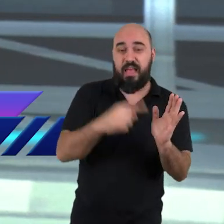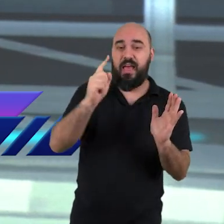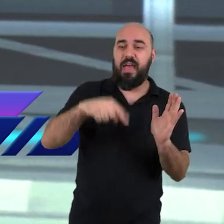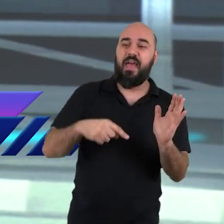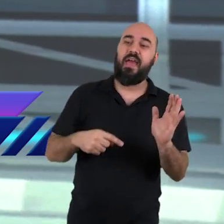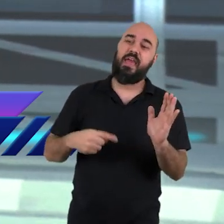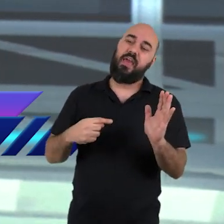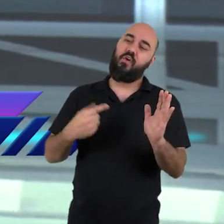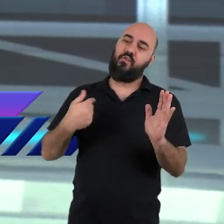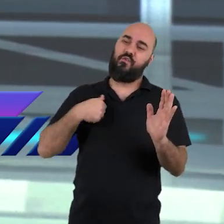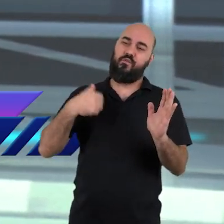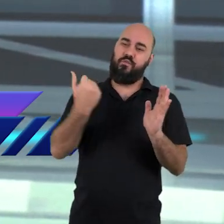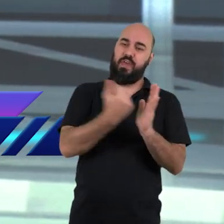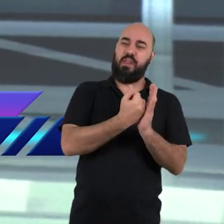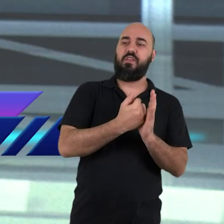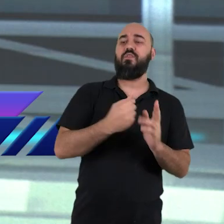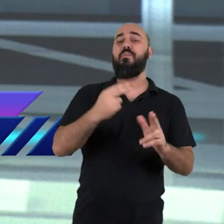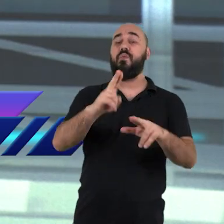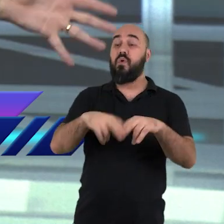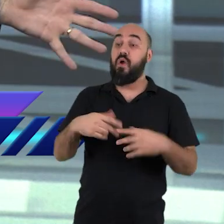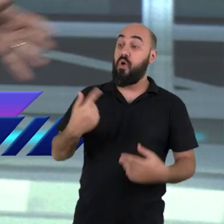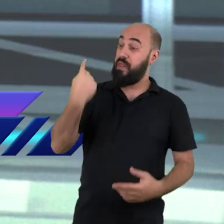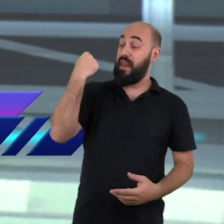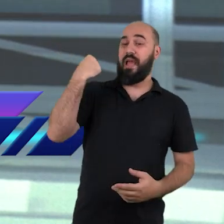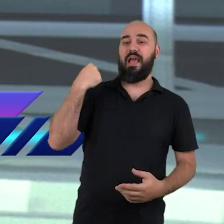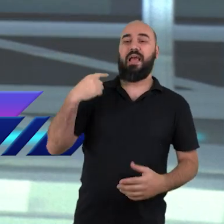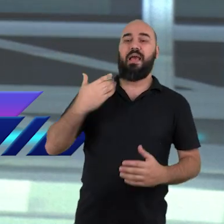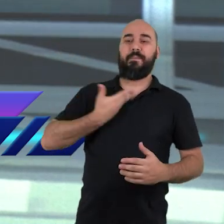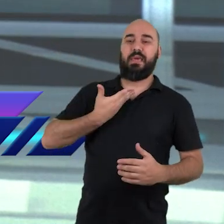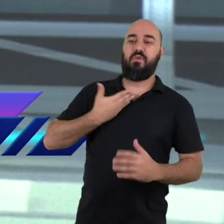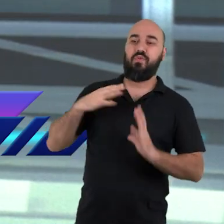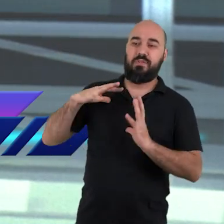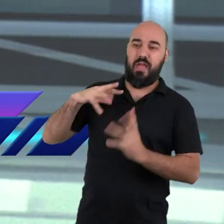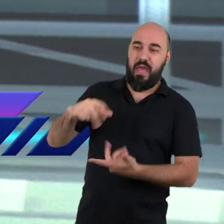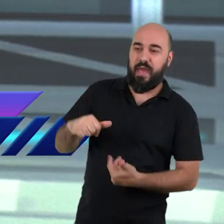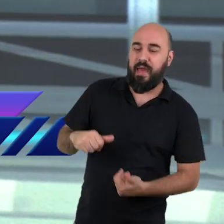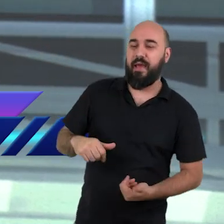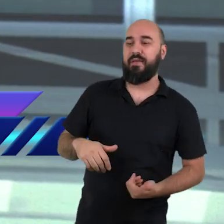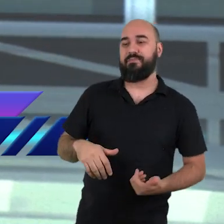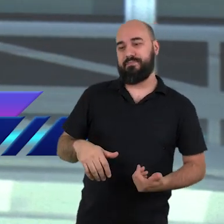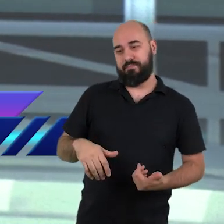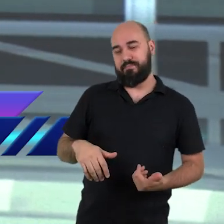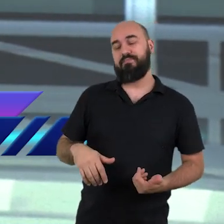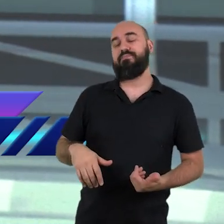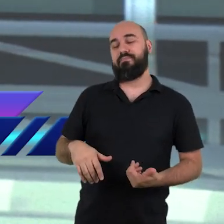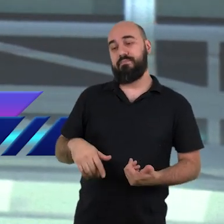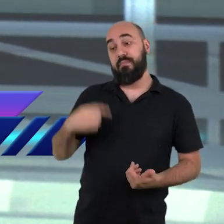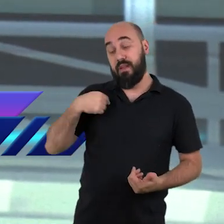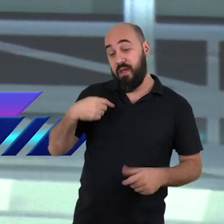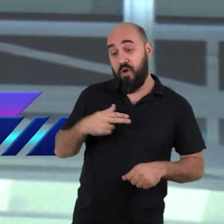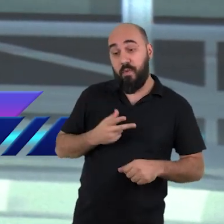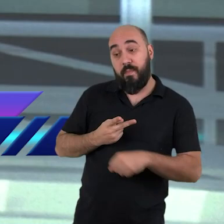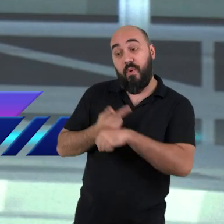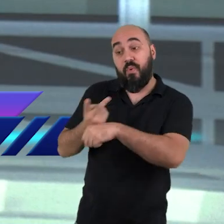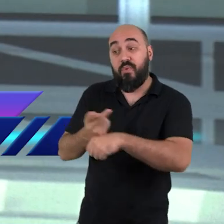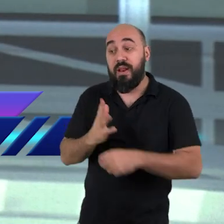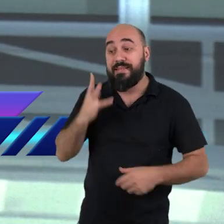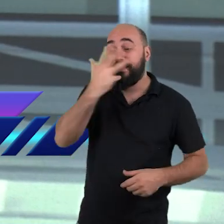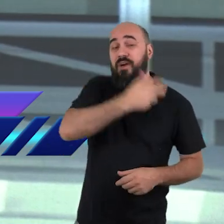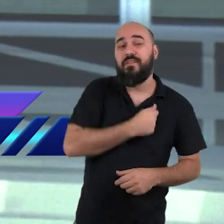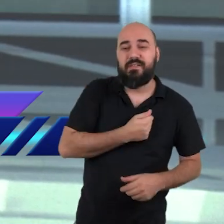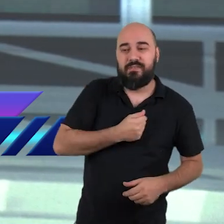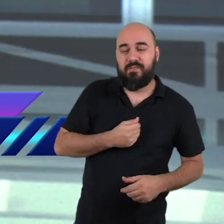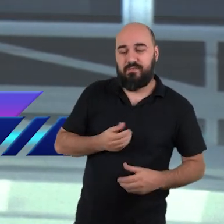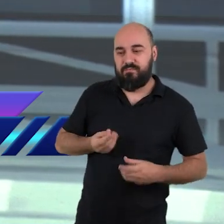feridas com que fui ferido por causa dos meus amigos, por causa daqueles que eu busquei para